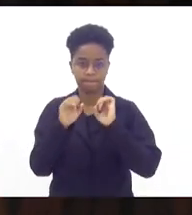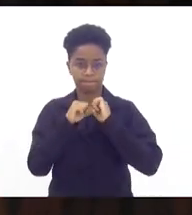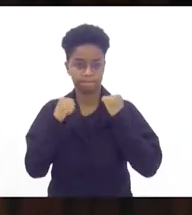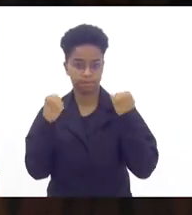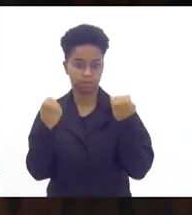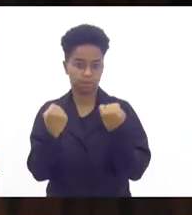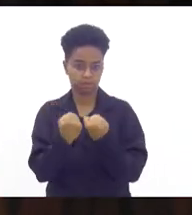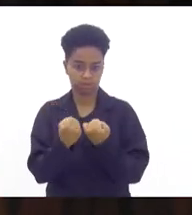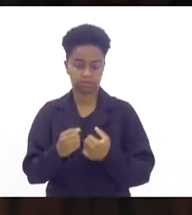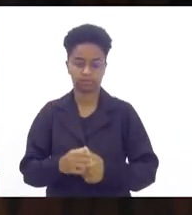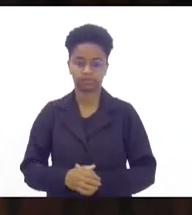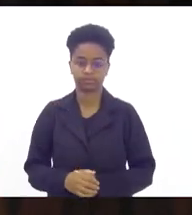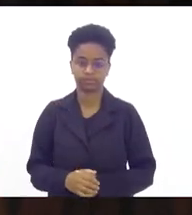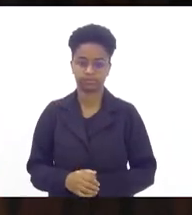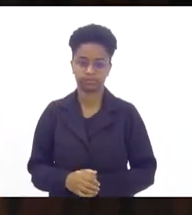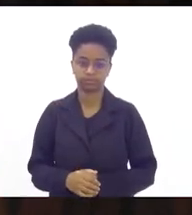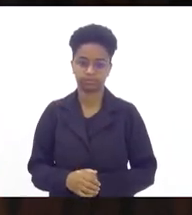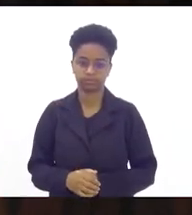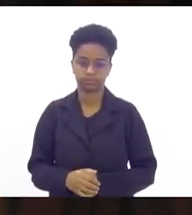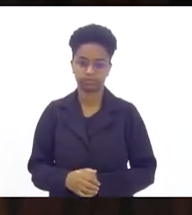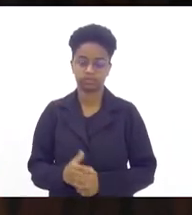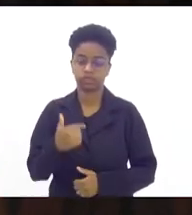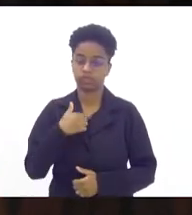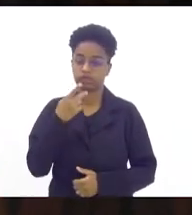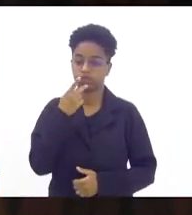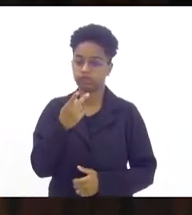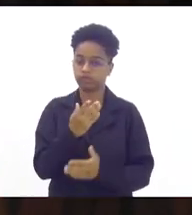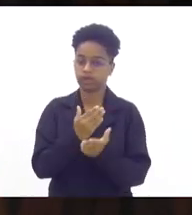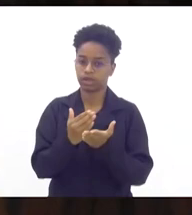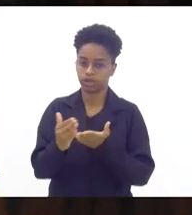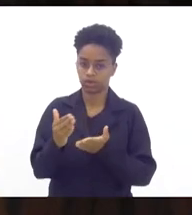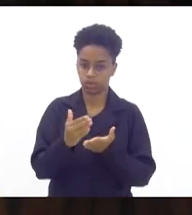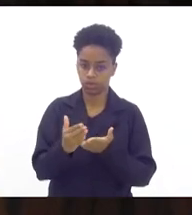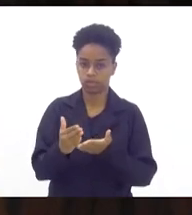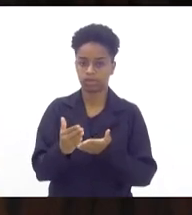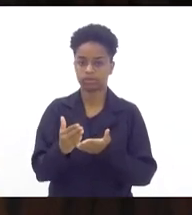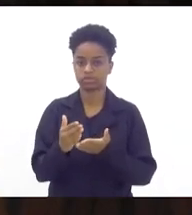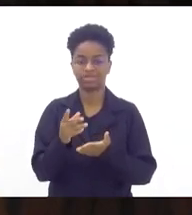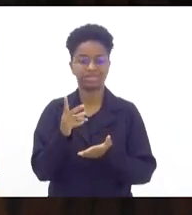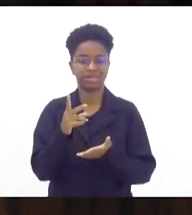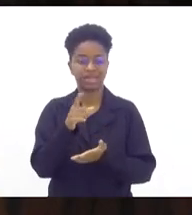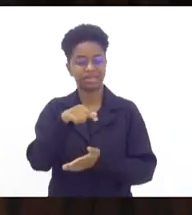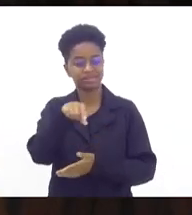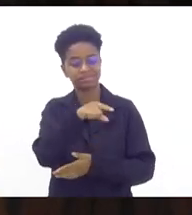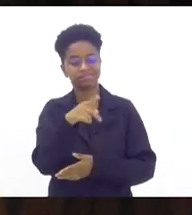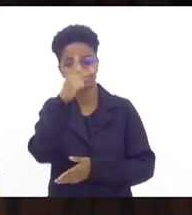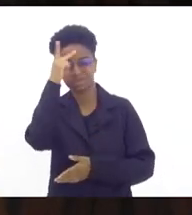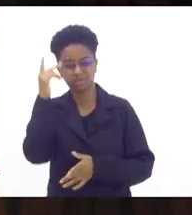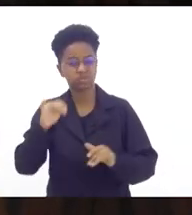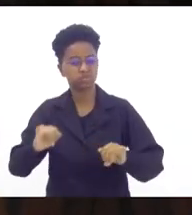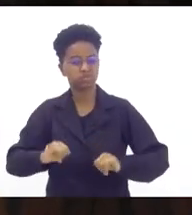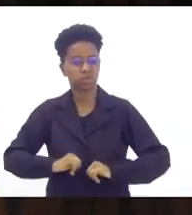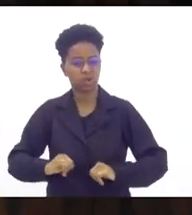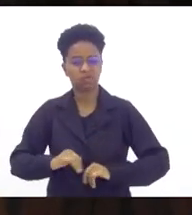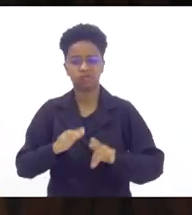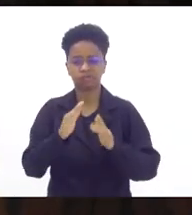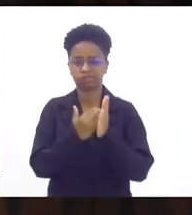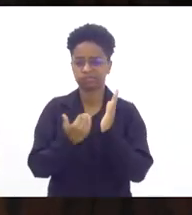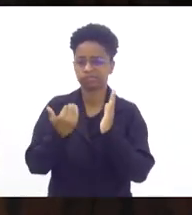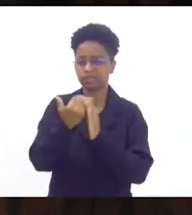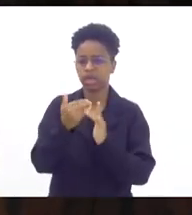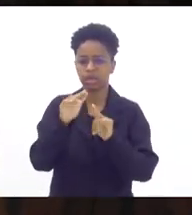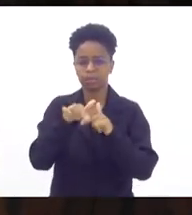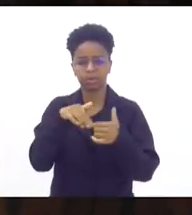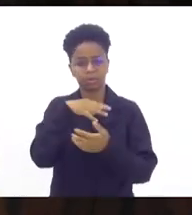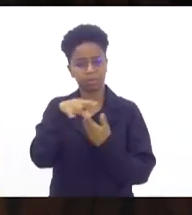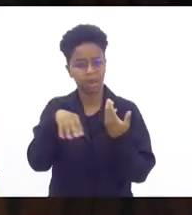Como eu disse no início de ascensão são os que mais sofrem com a desordem e em